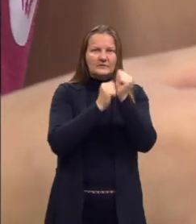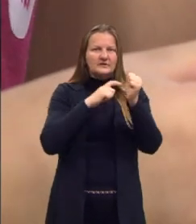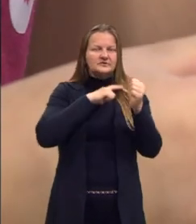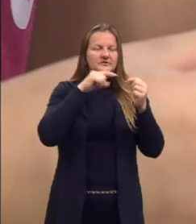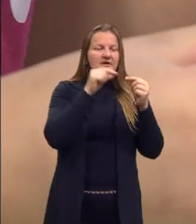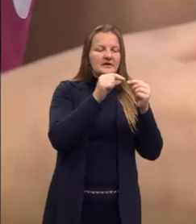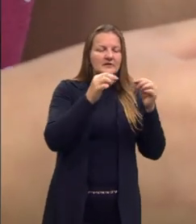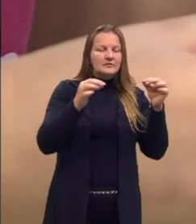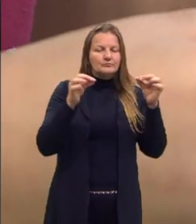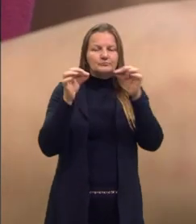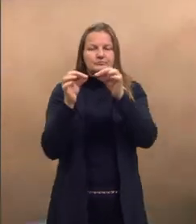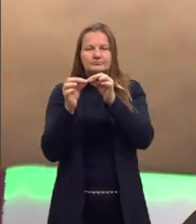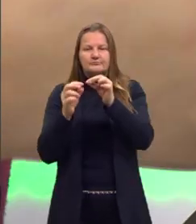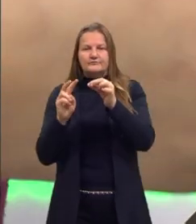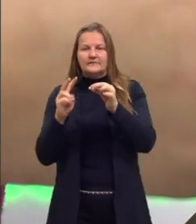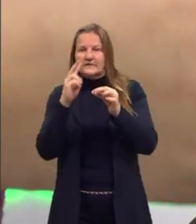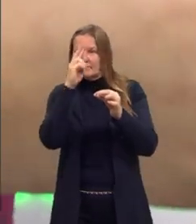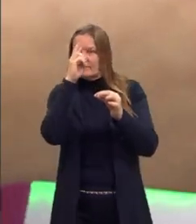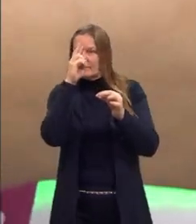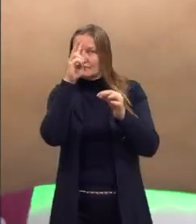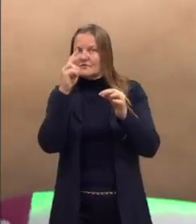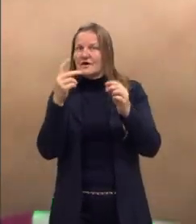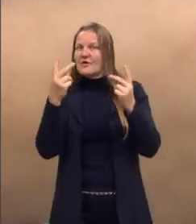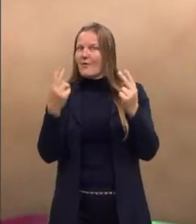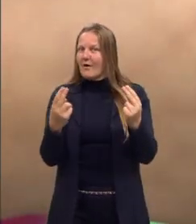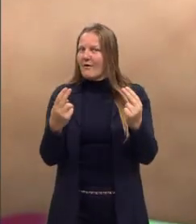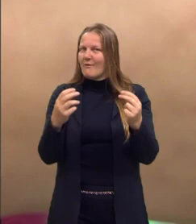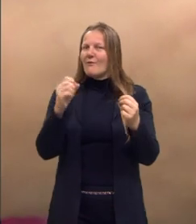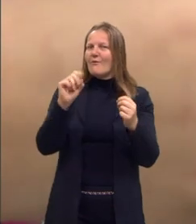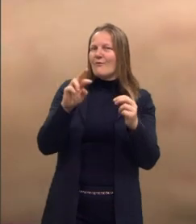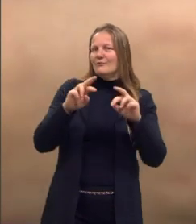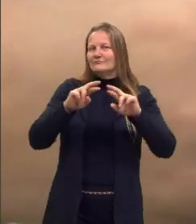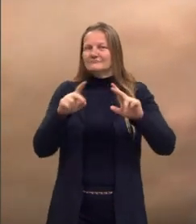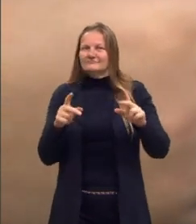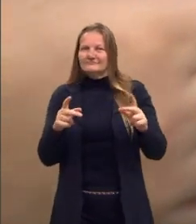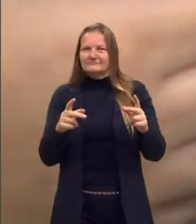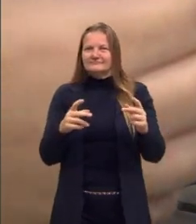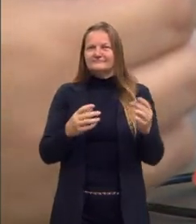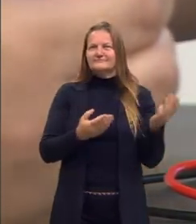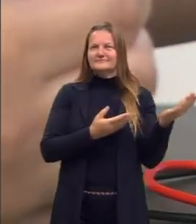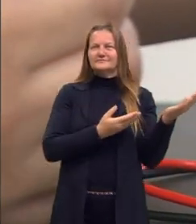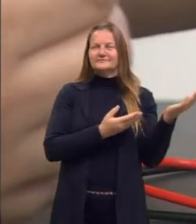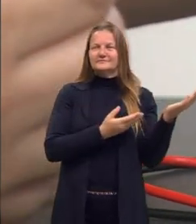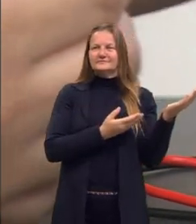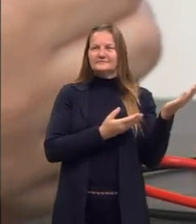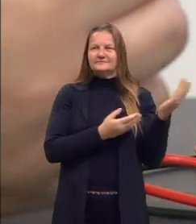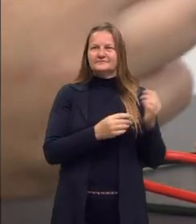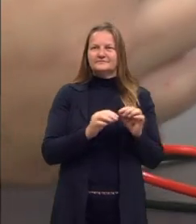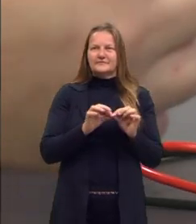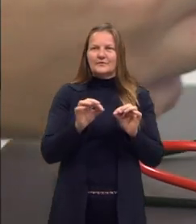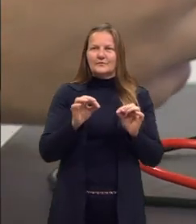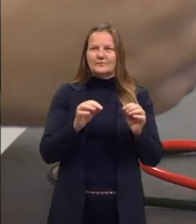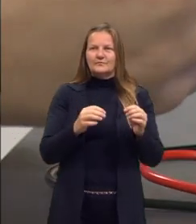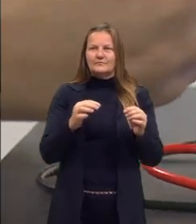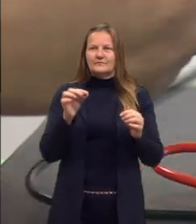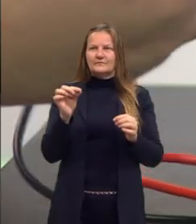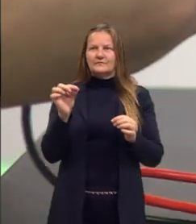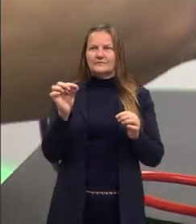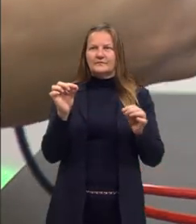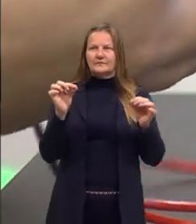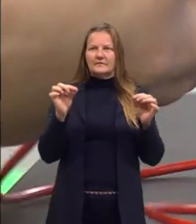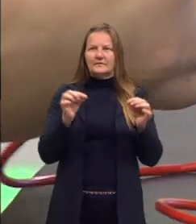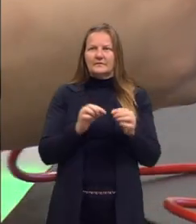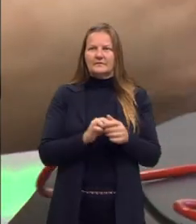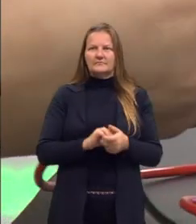tem conforme essas cores e medir para ver se ele e essa esse valor tá então